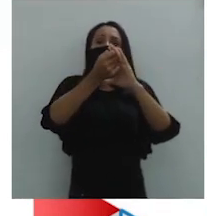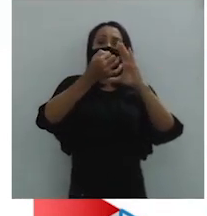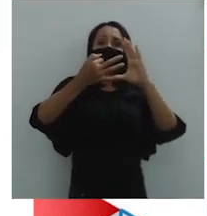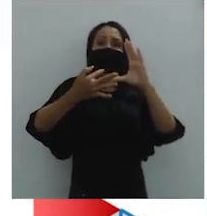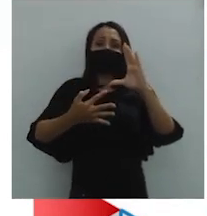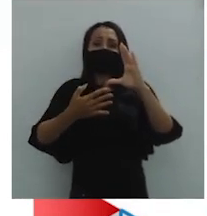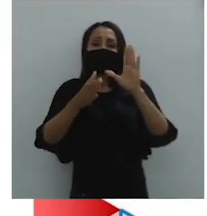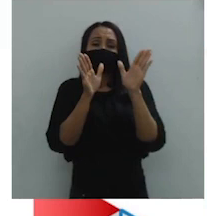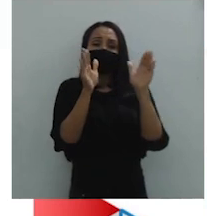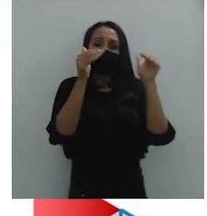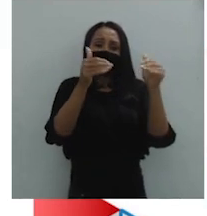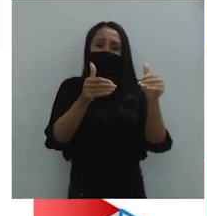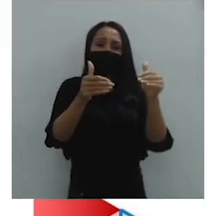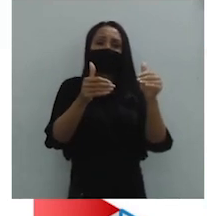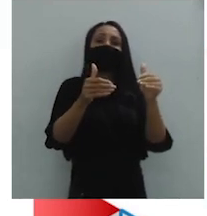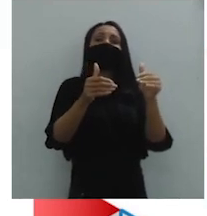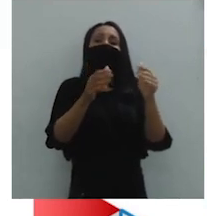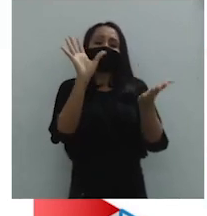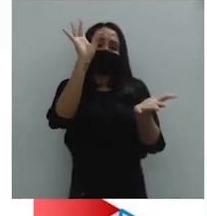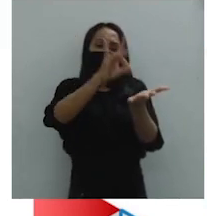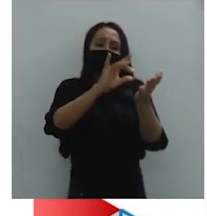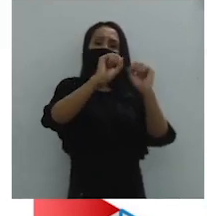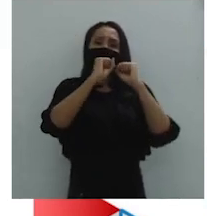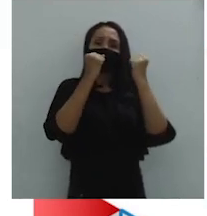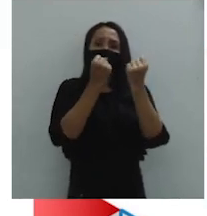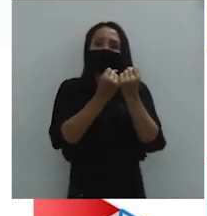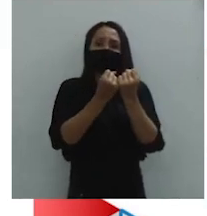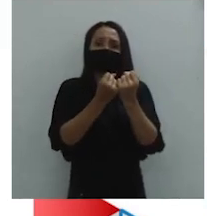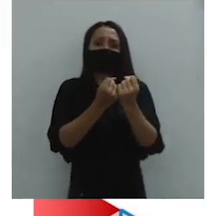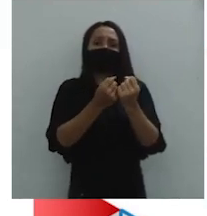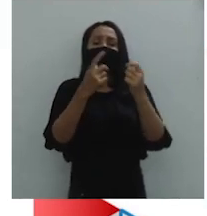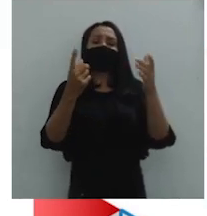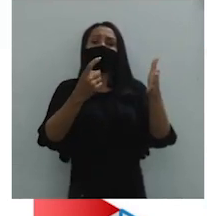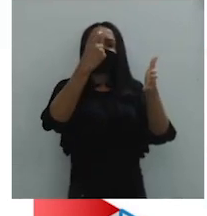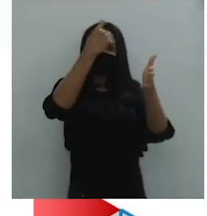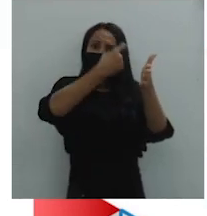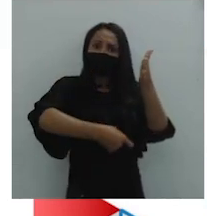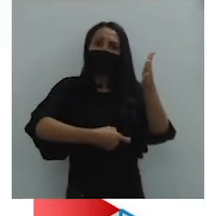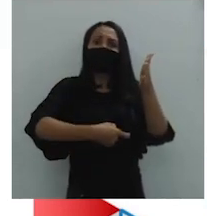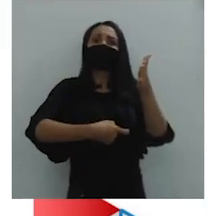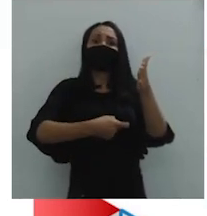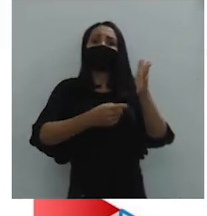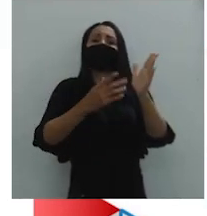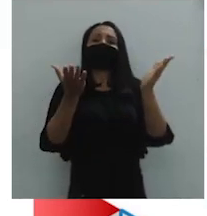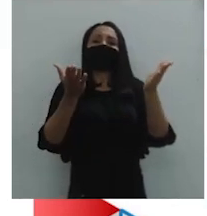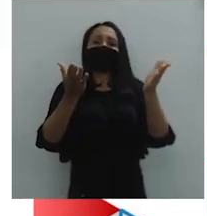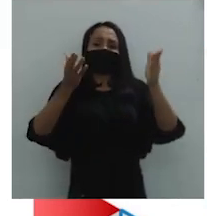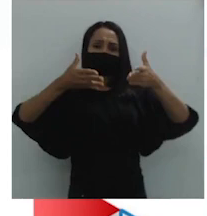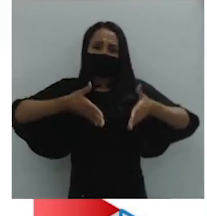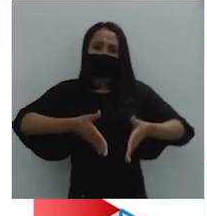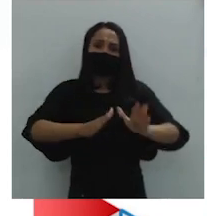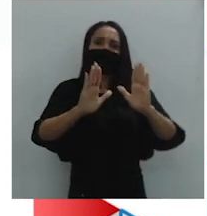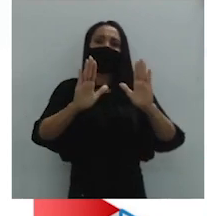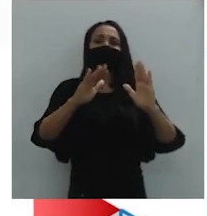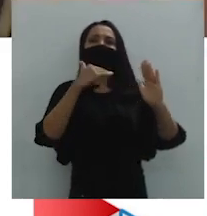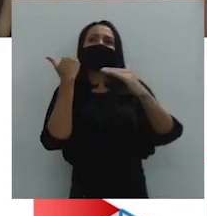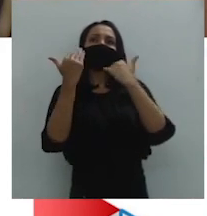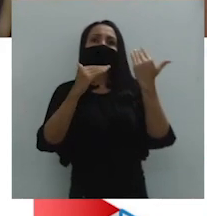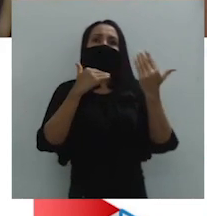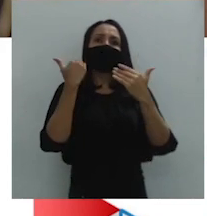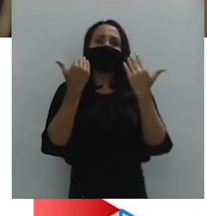realidade social, como por exemplo, taxa de fecundidade, natalidade, mortalidade, dentre